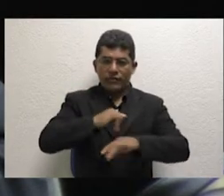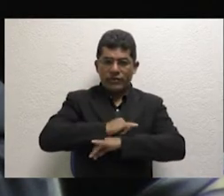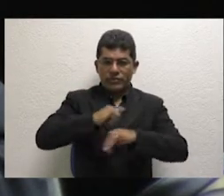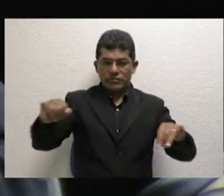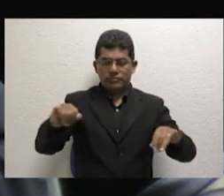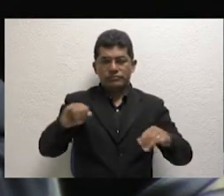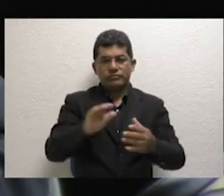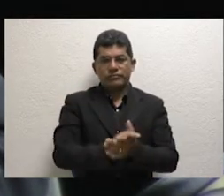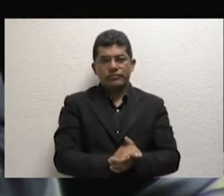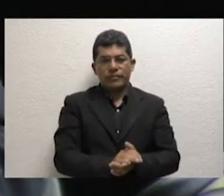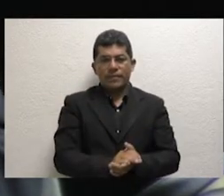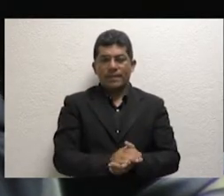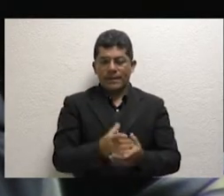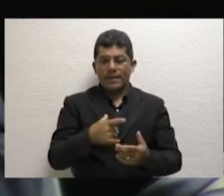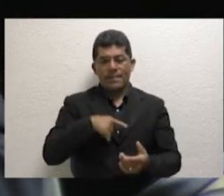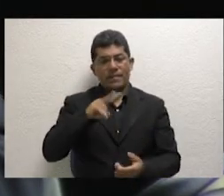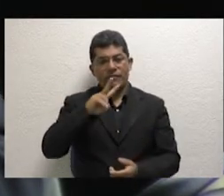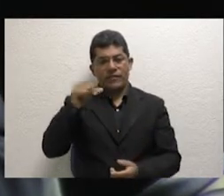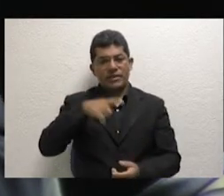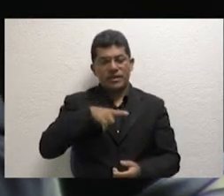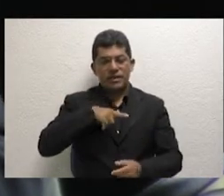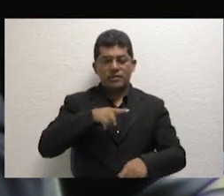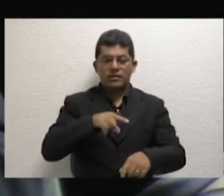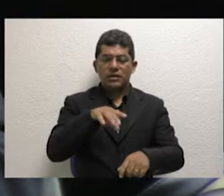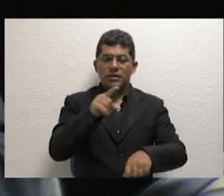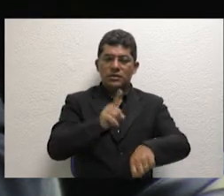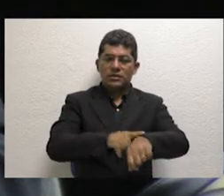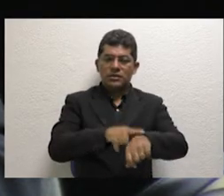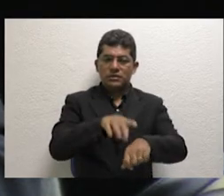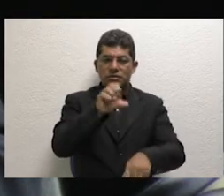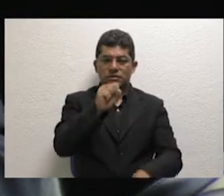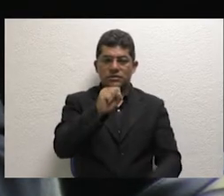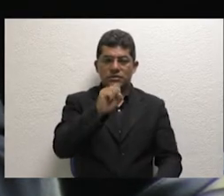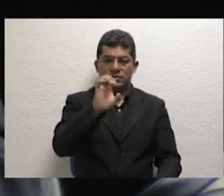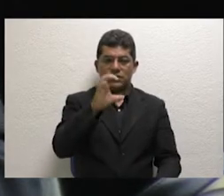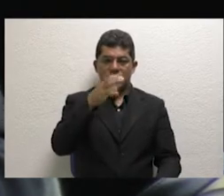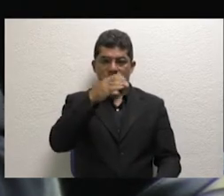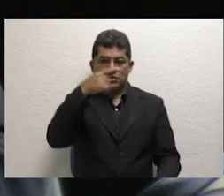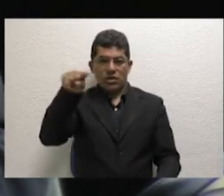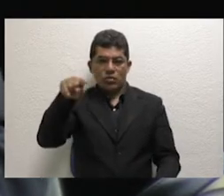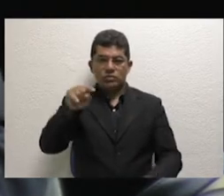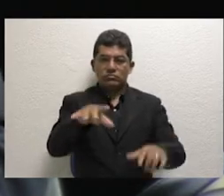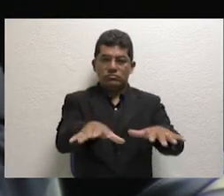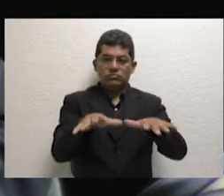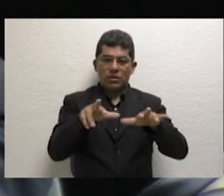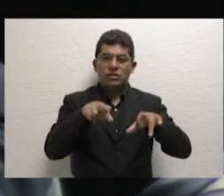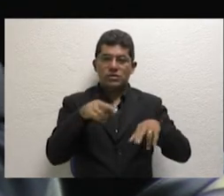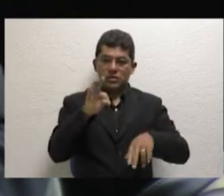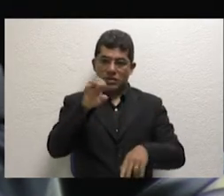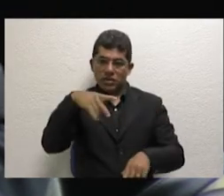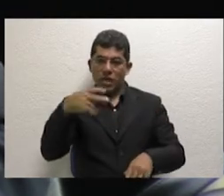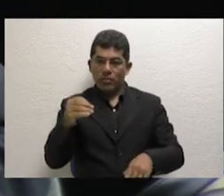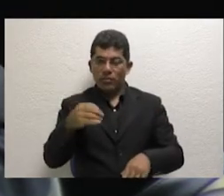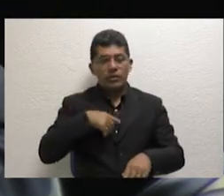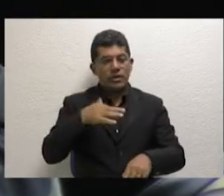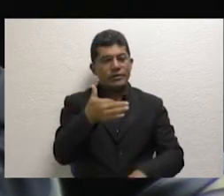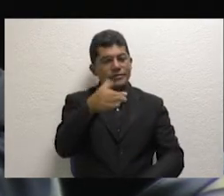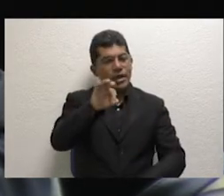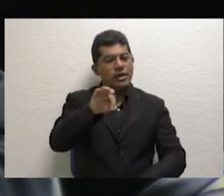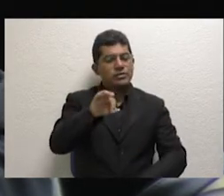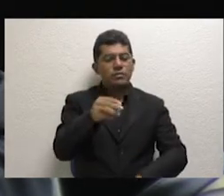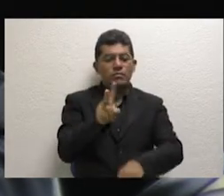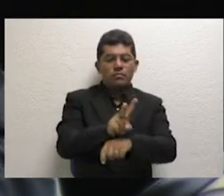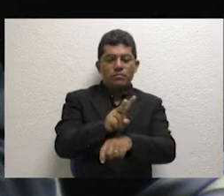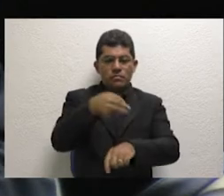ele terá naquele na sessão de tempo que vossa excelência já tem conhecimento terá dez minutos para fazer uma